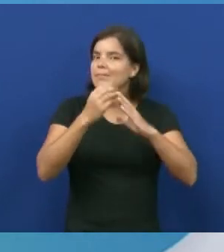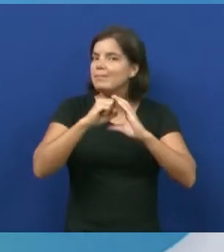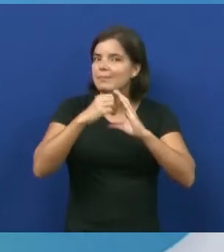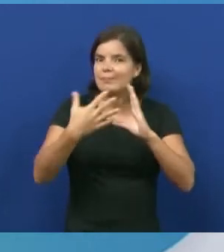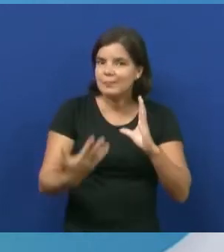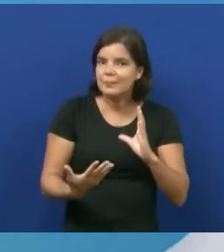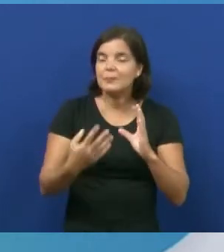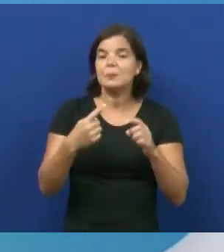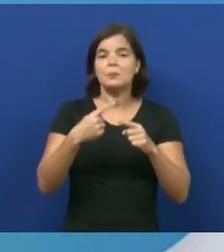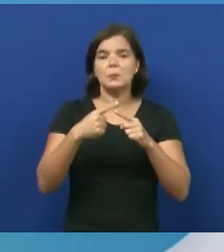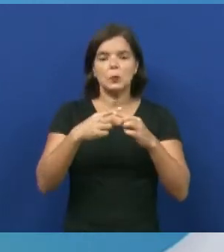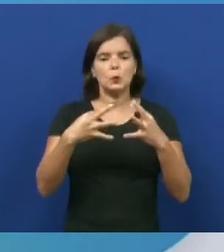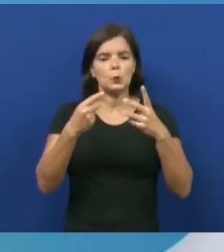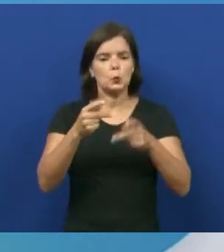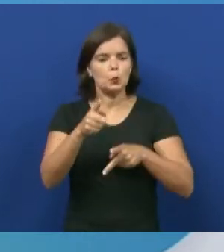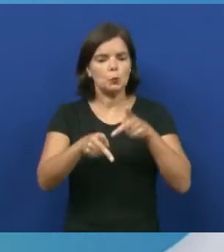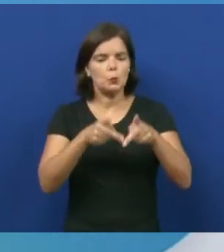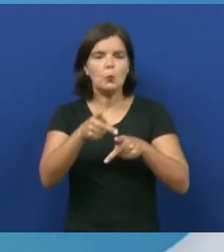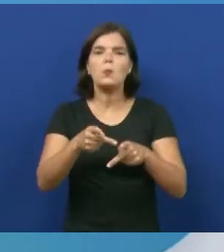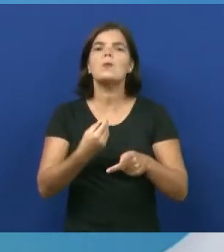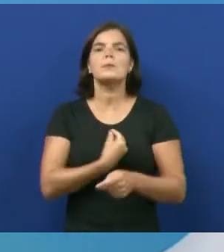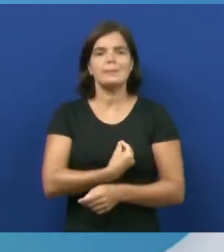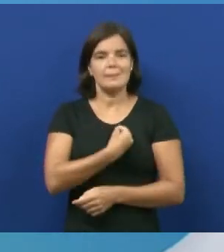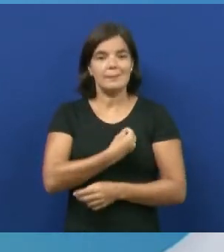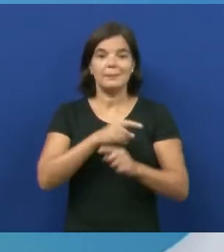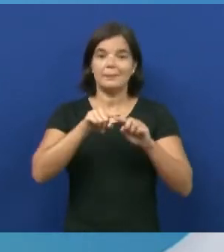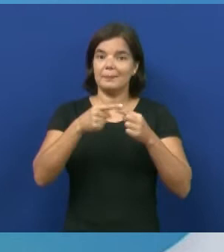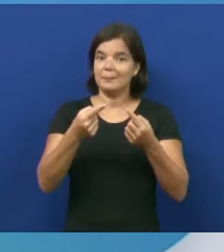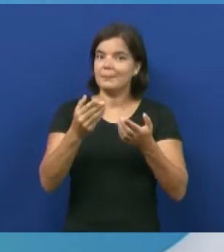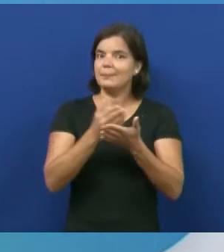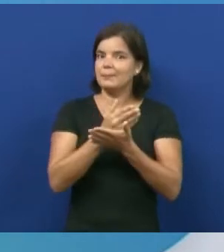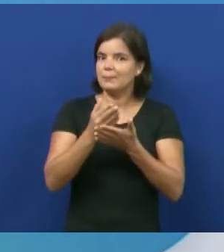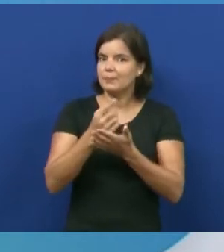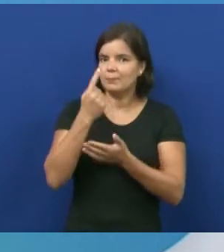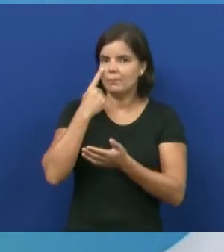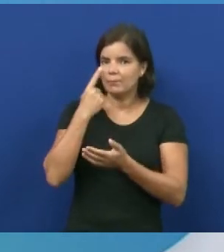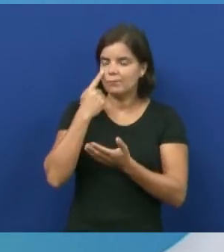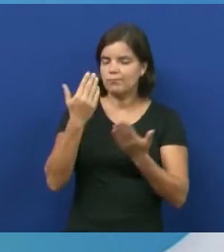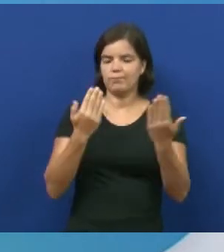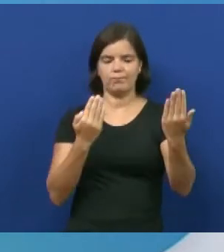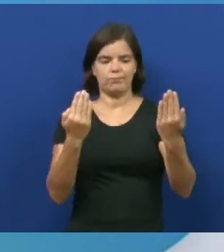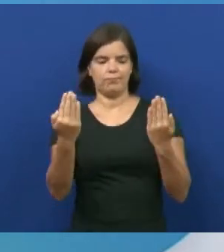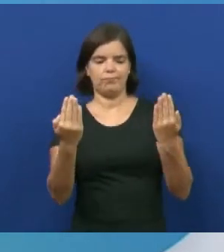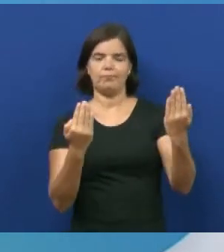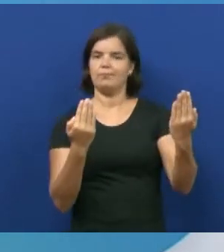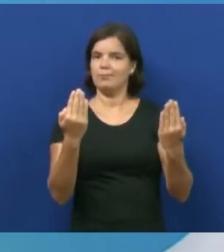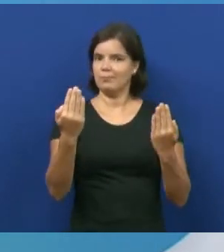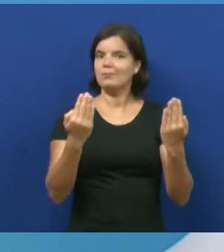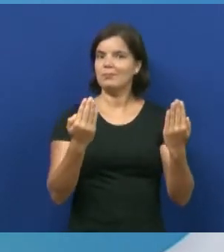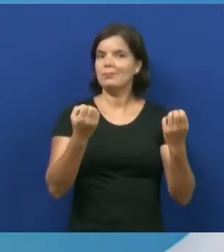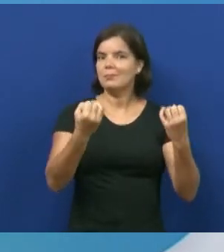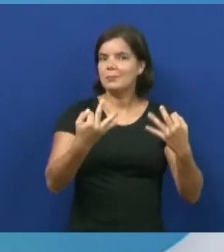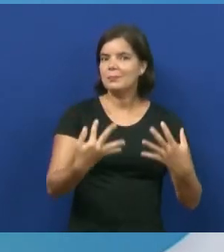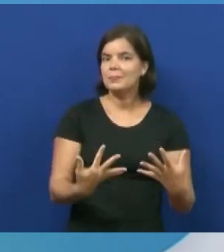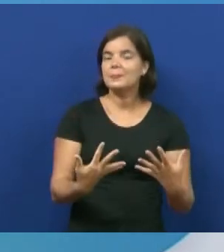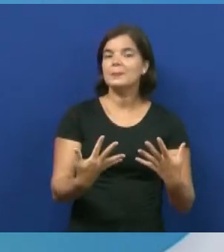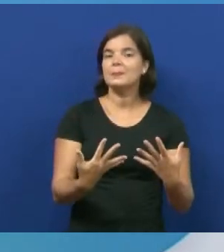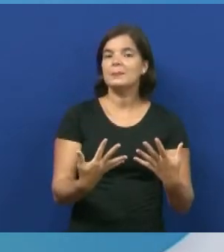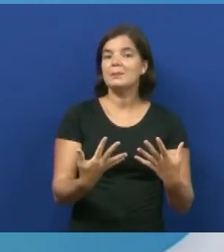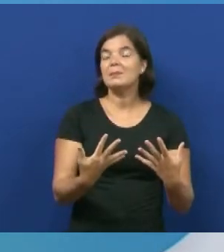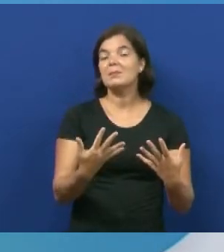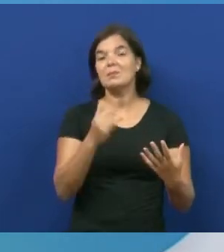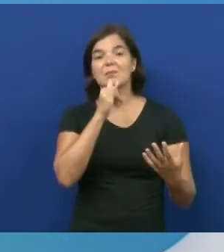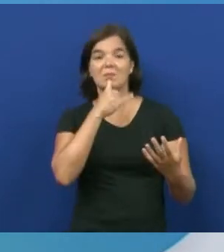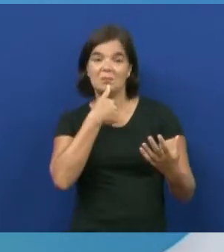caráter, porque todo mundo vai participar da festa. Só que tem algo, se a gente for comparar com o que eu estava falando há pouco, que